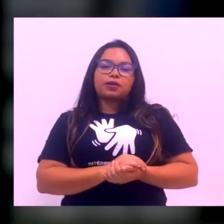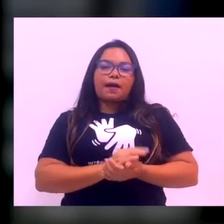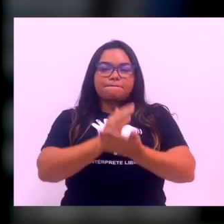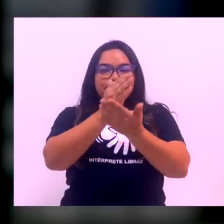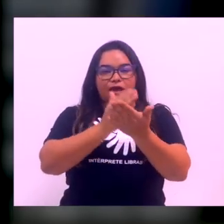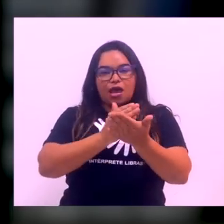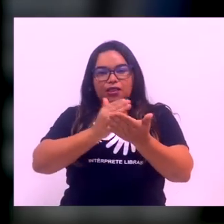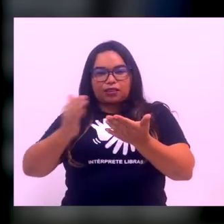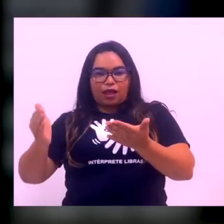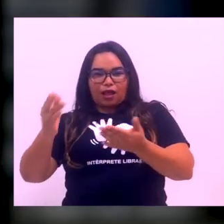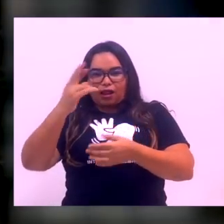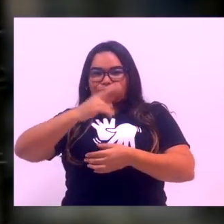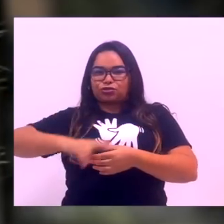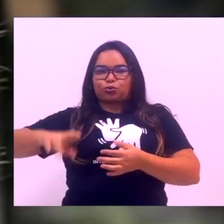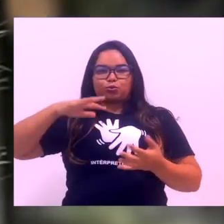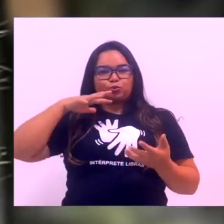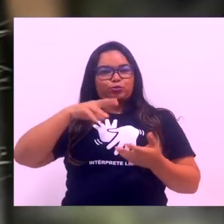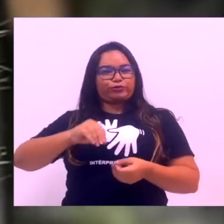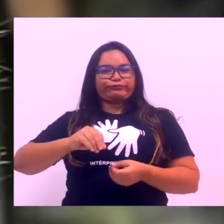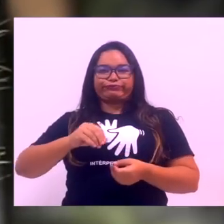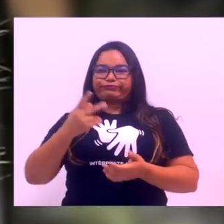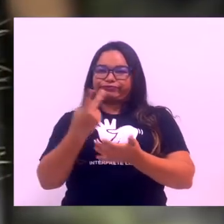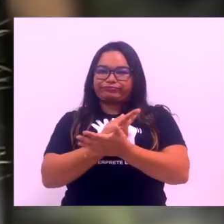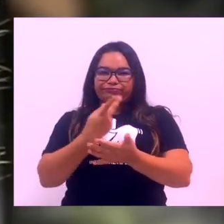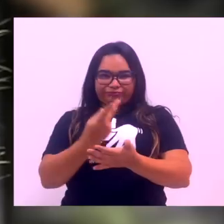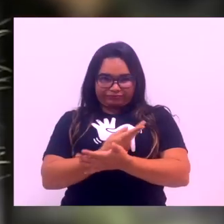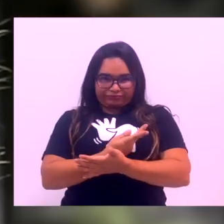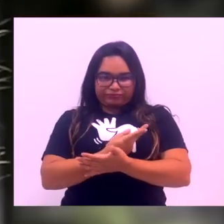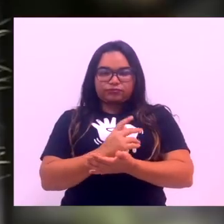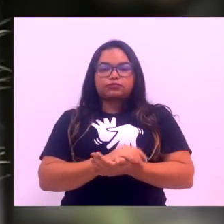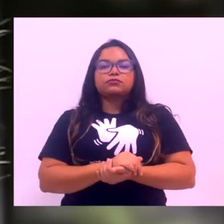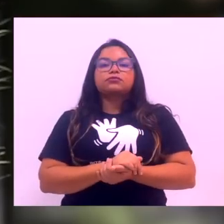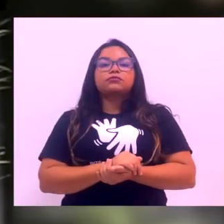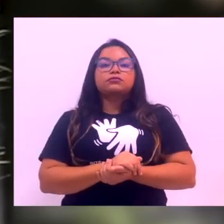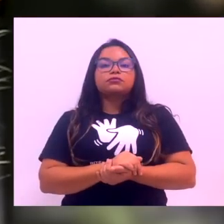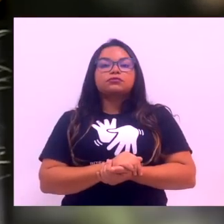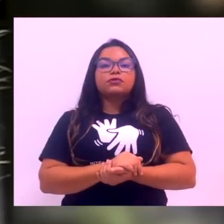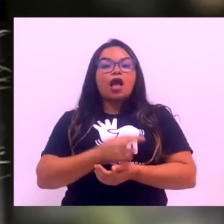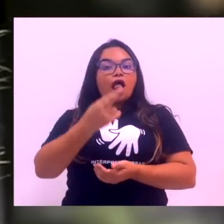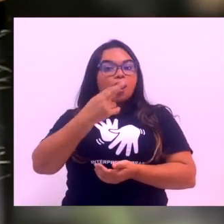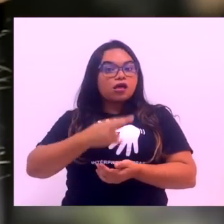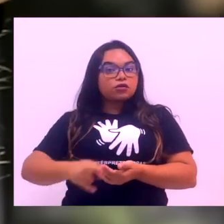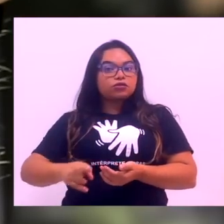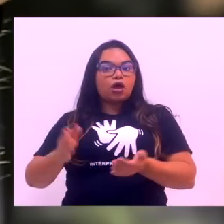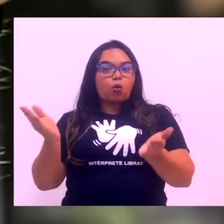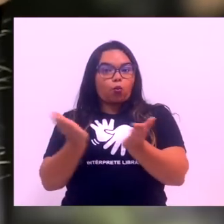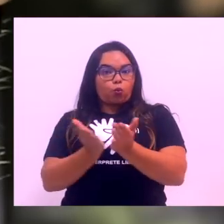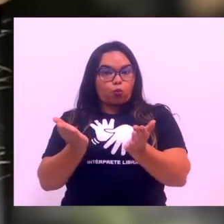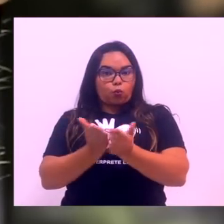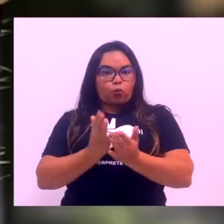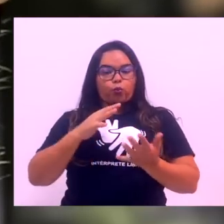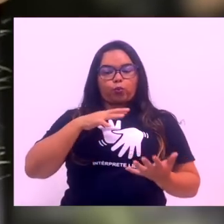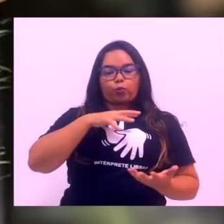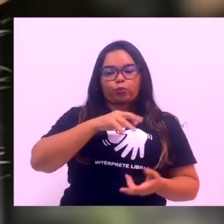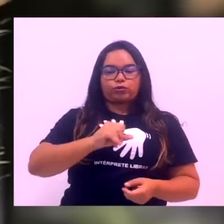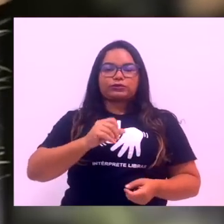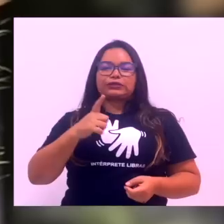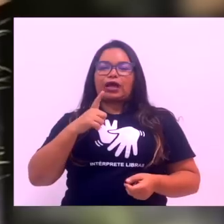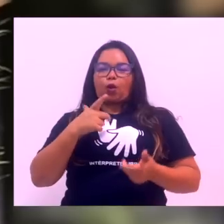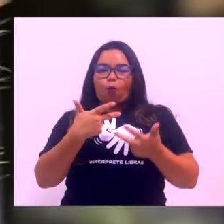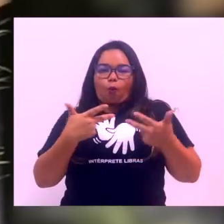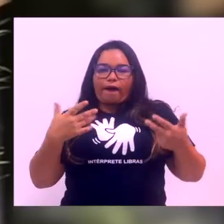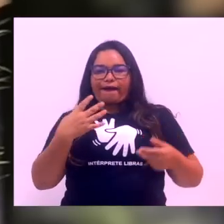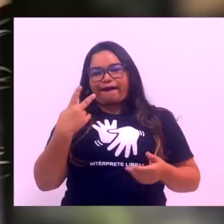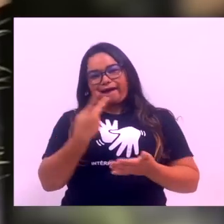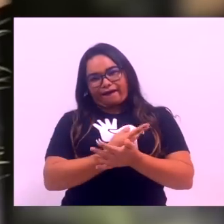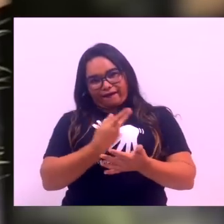com esta pequena e simples analogia, metade das religiões do mundo ficam fora. As religiões